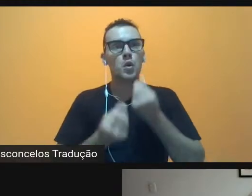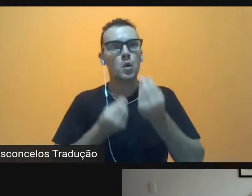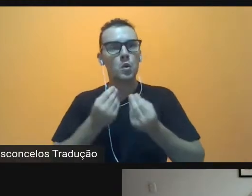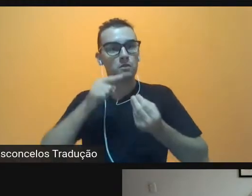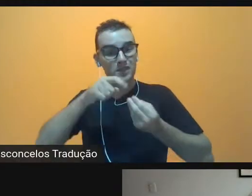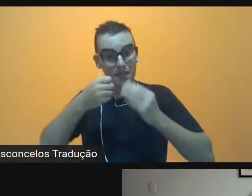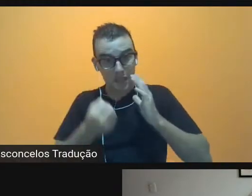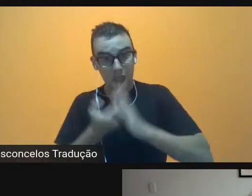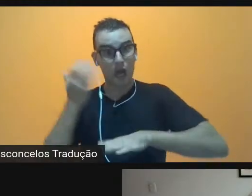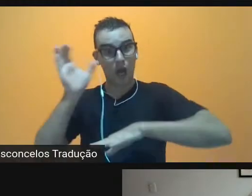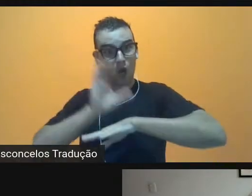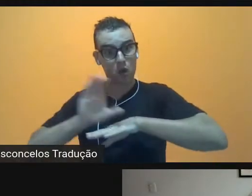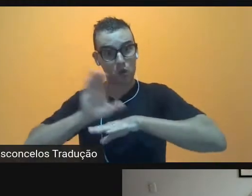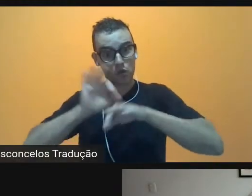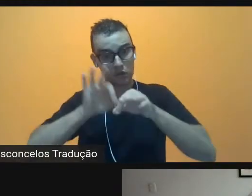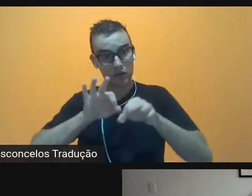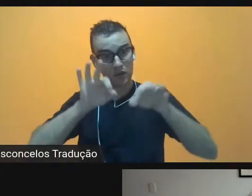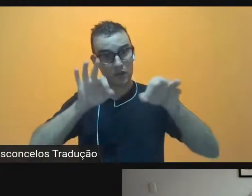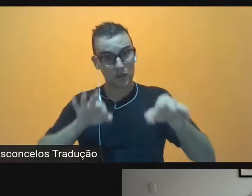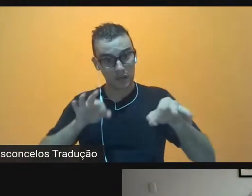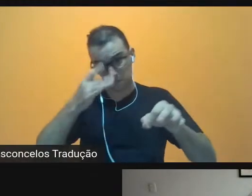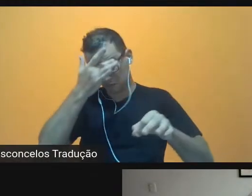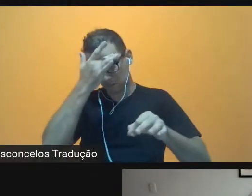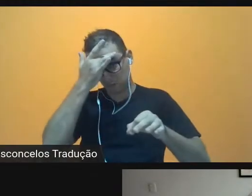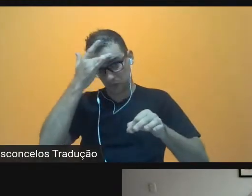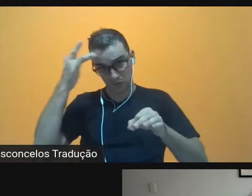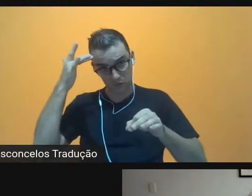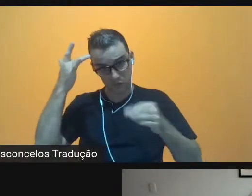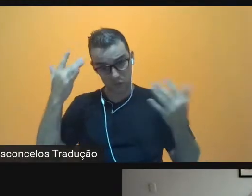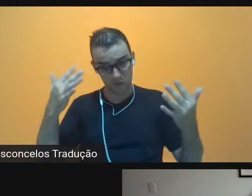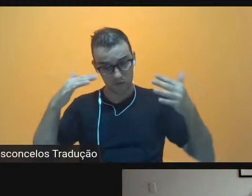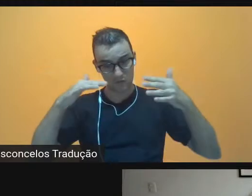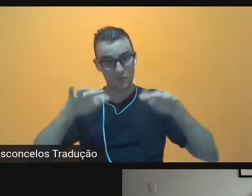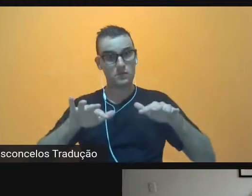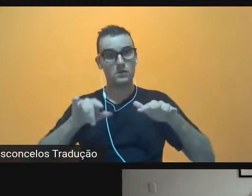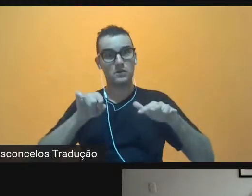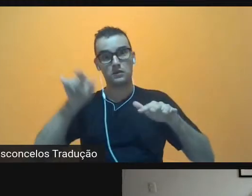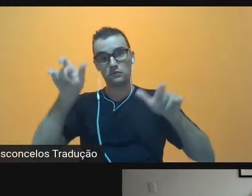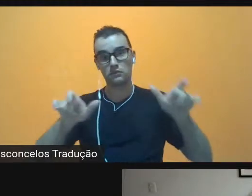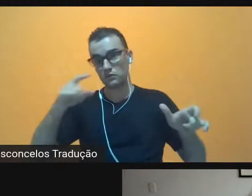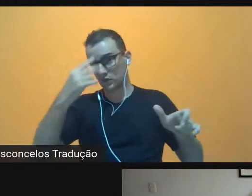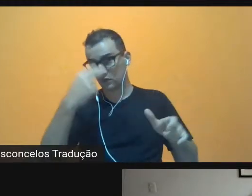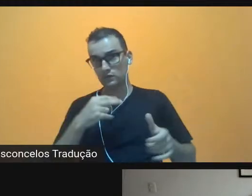EAD, para incluir as pessoas com deficiência visual.